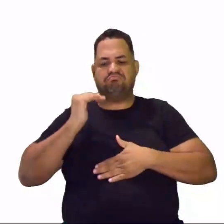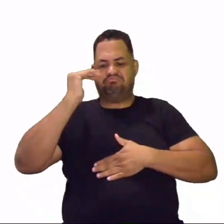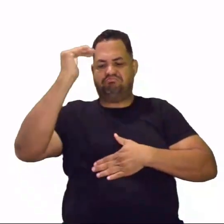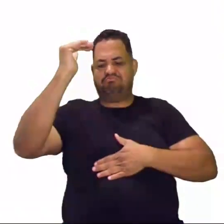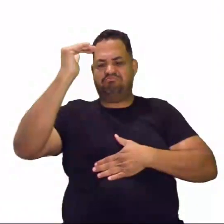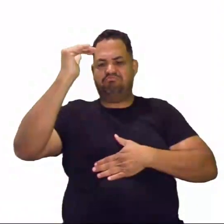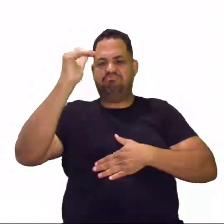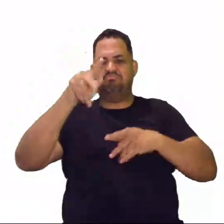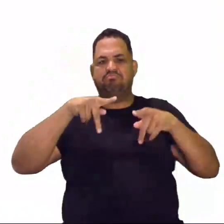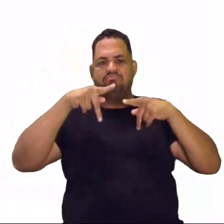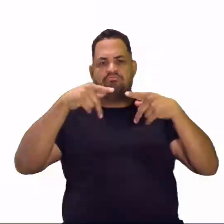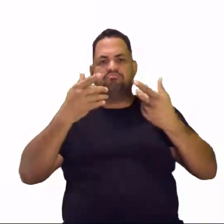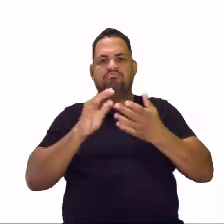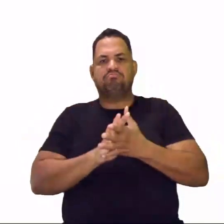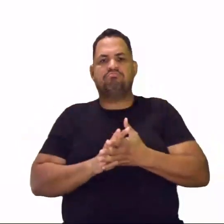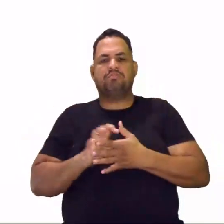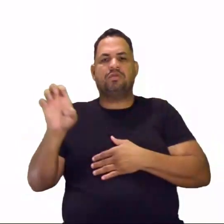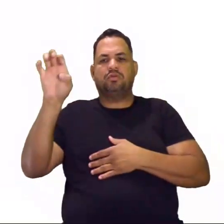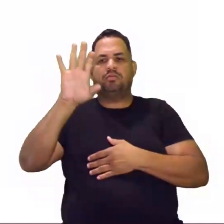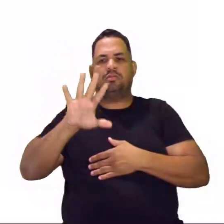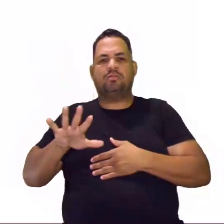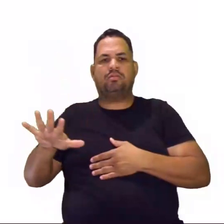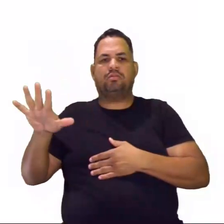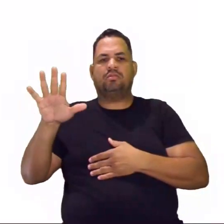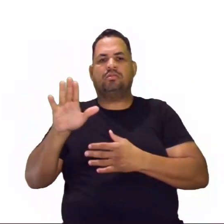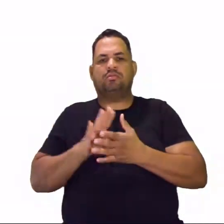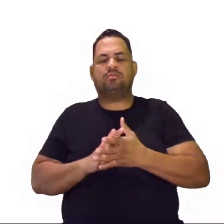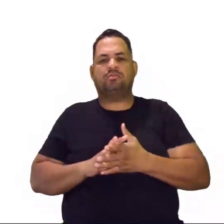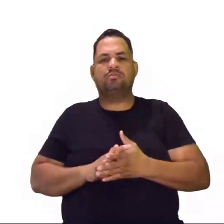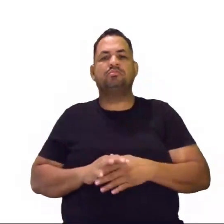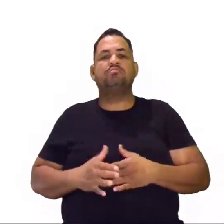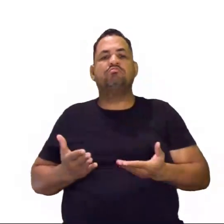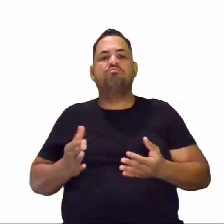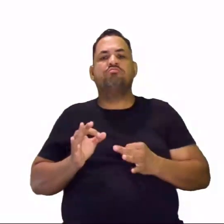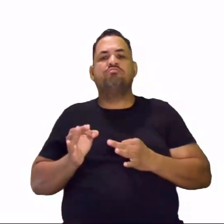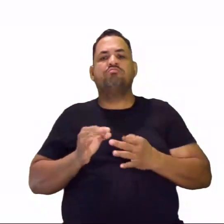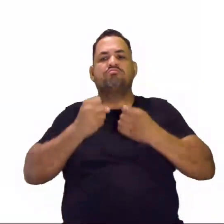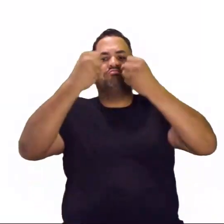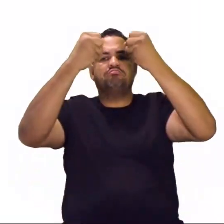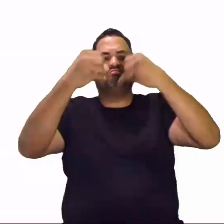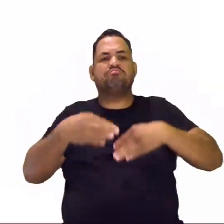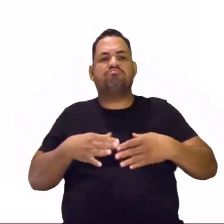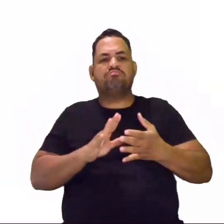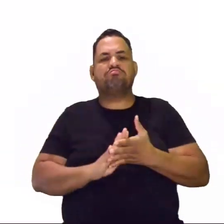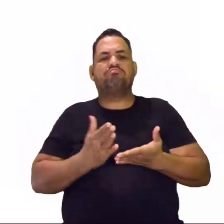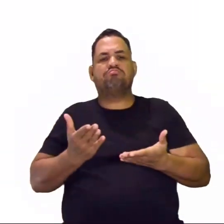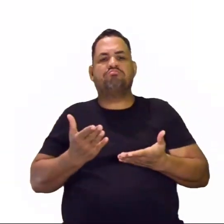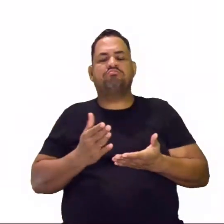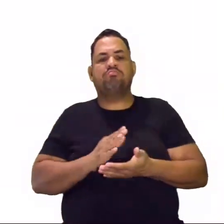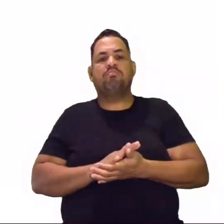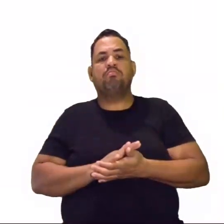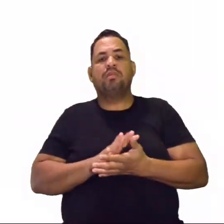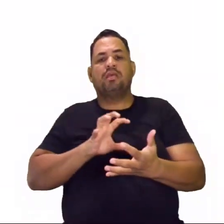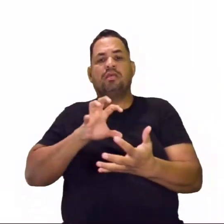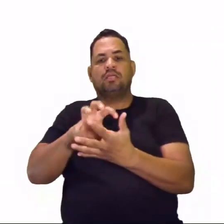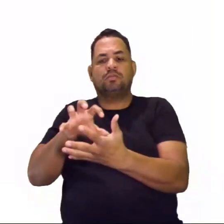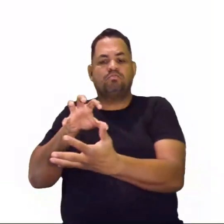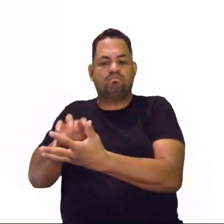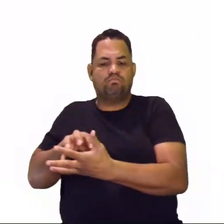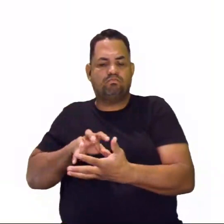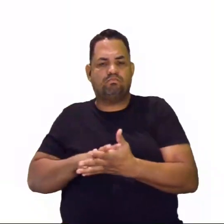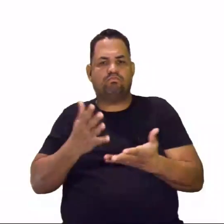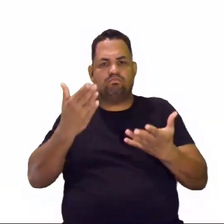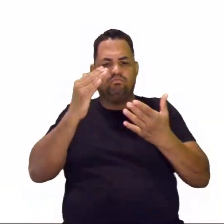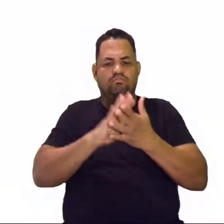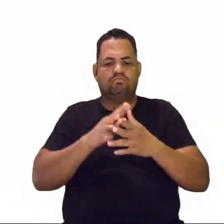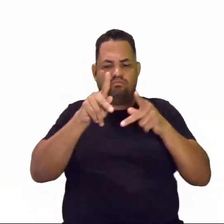elites metropolitanas europeias, os europeus justificaram suas ações com a ideia de